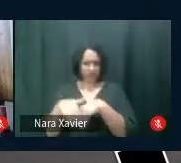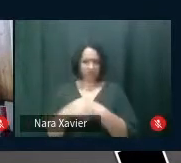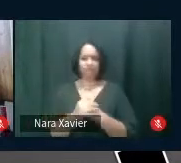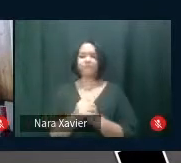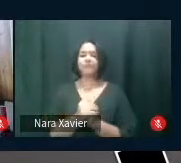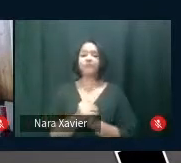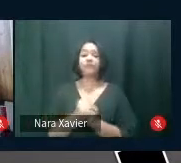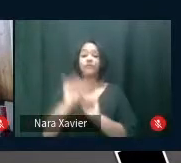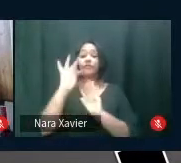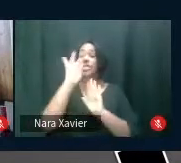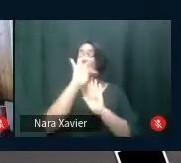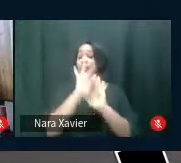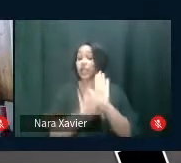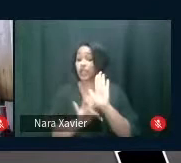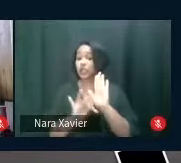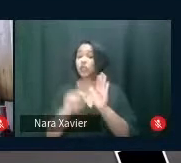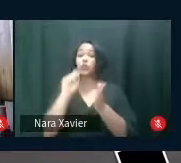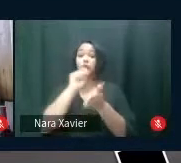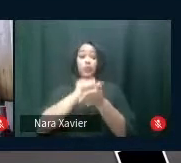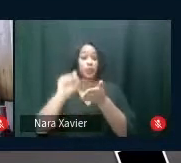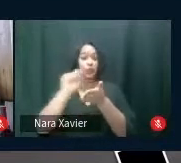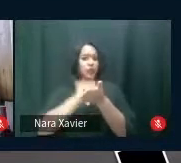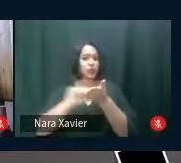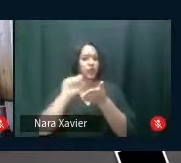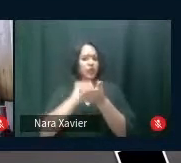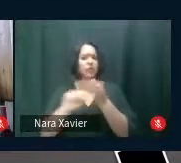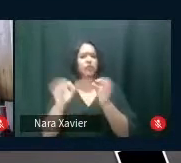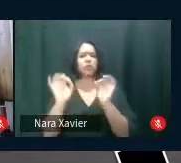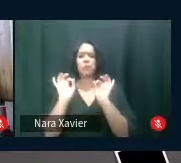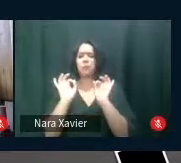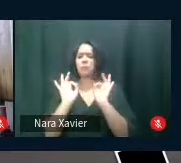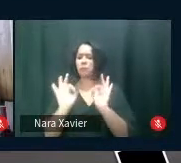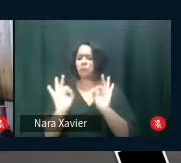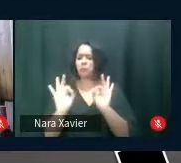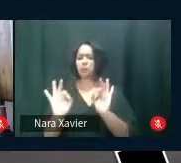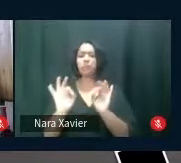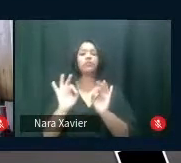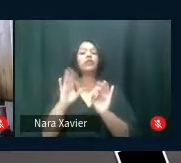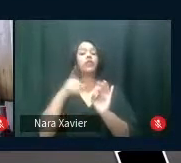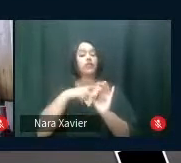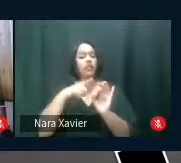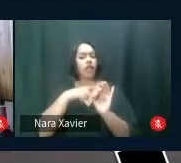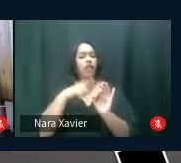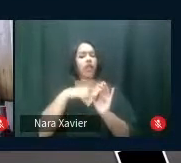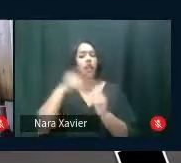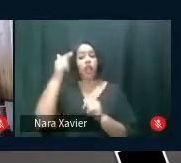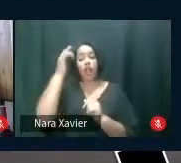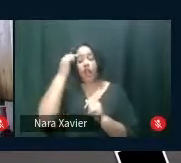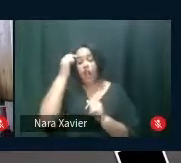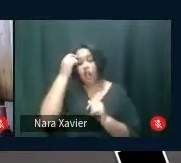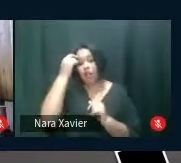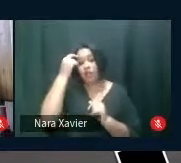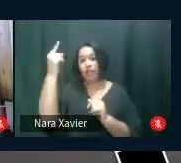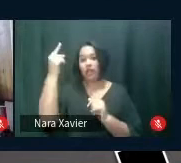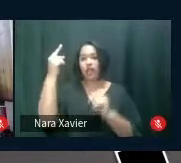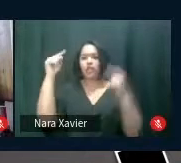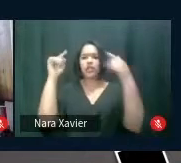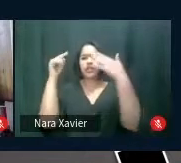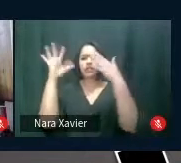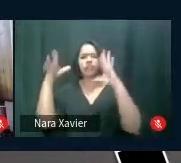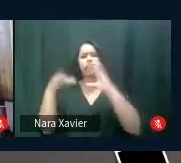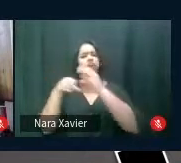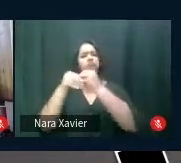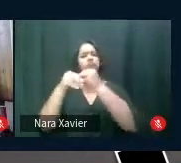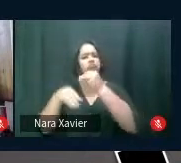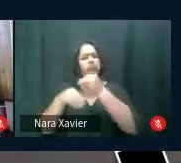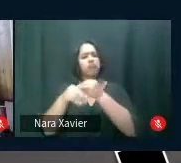O texto ele tá bem escrito, né? Ele tá bem concatenado, ele traz uma lógica de ideias, Eu